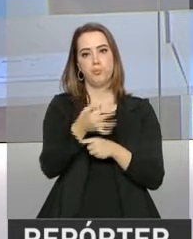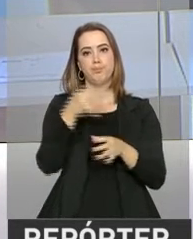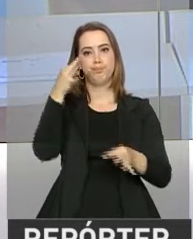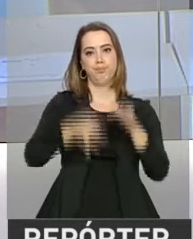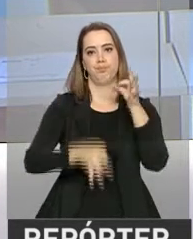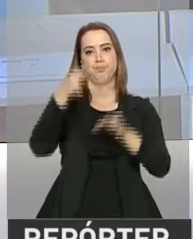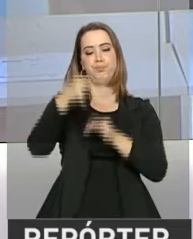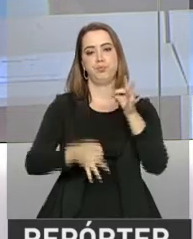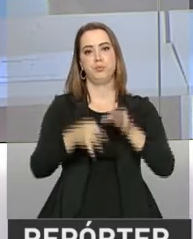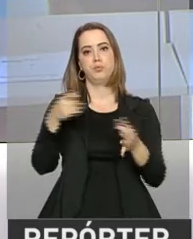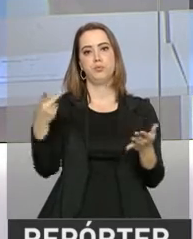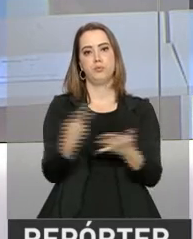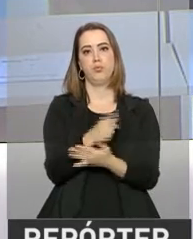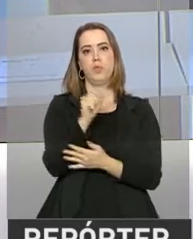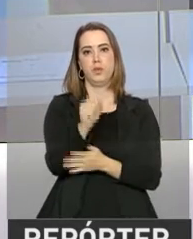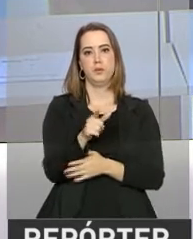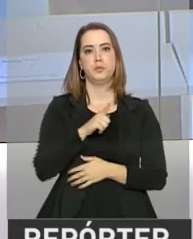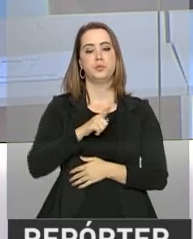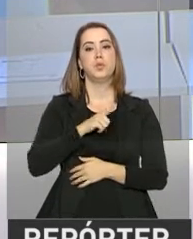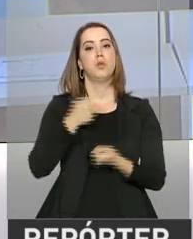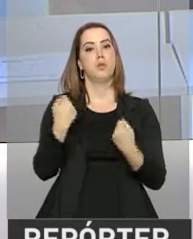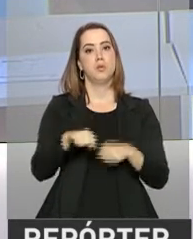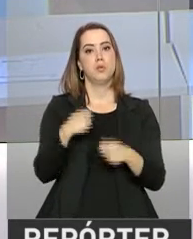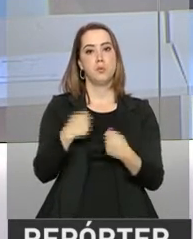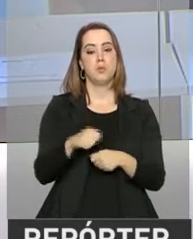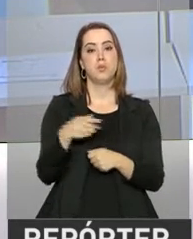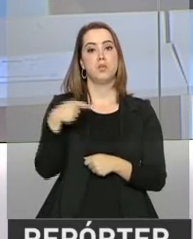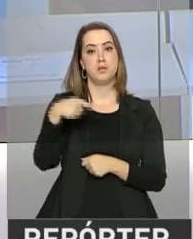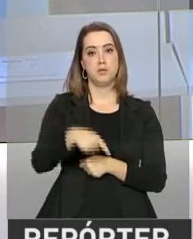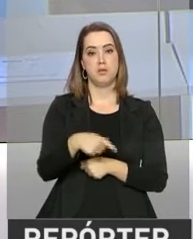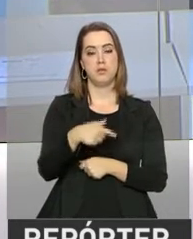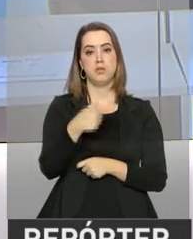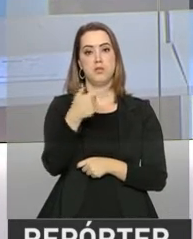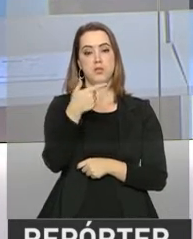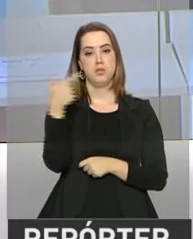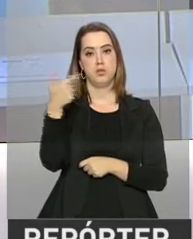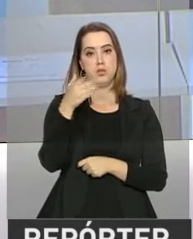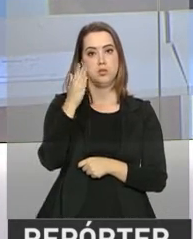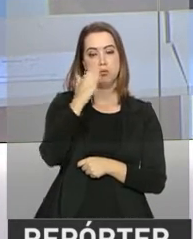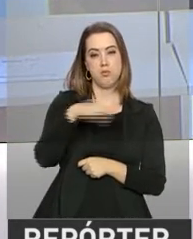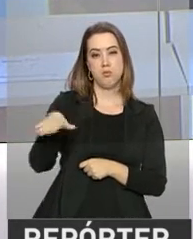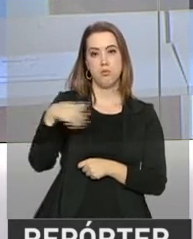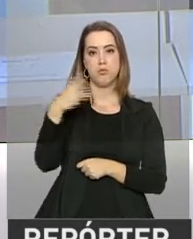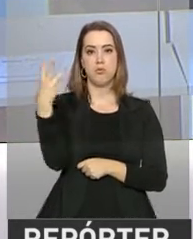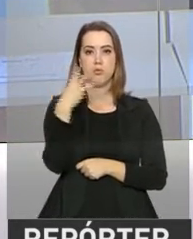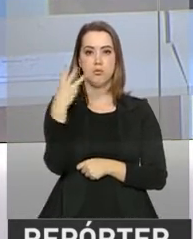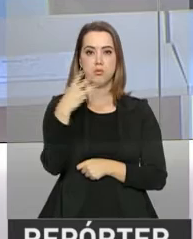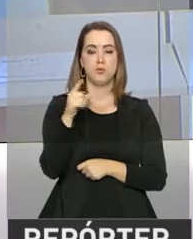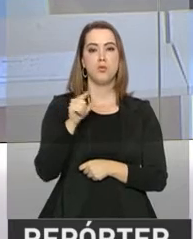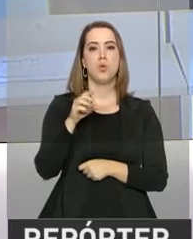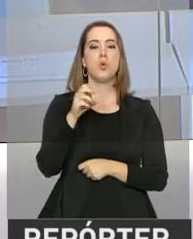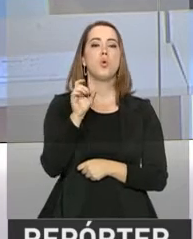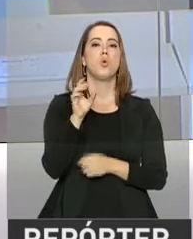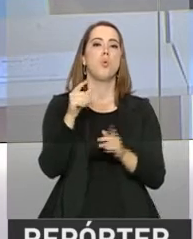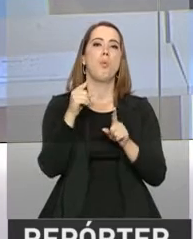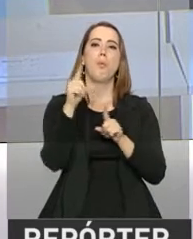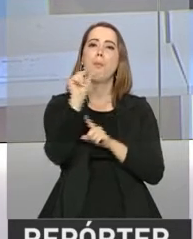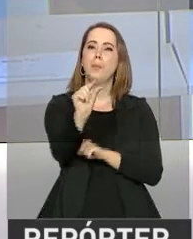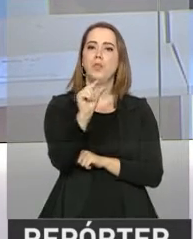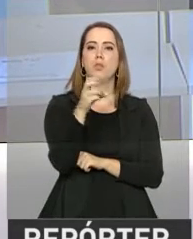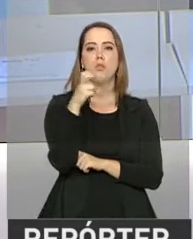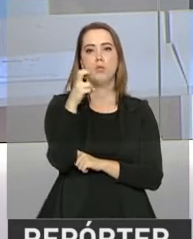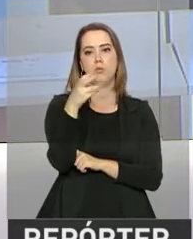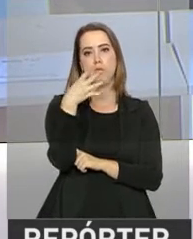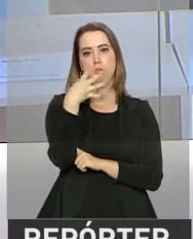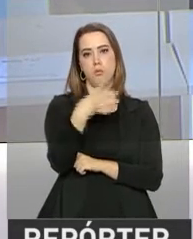definitivamente Dilma Rousseff do mandato, serão necessários, desta vez, 2/3 dos votos, ou seja, de no mínimo 54 dos